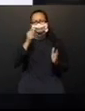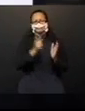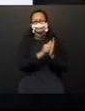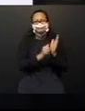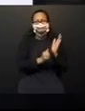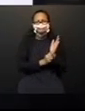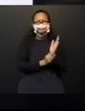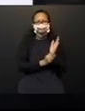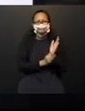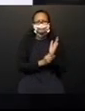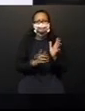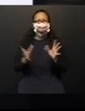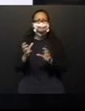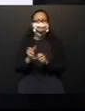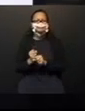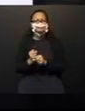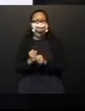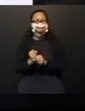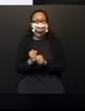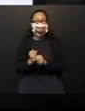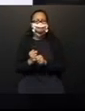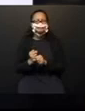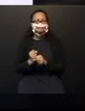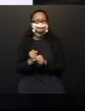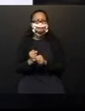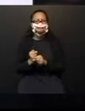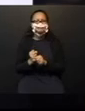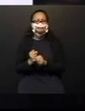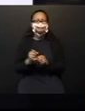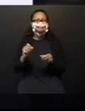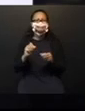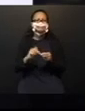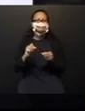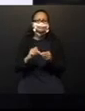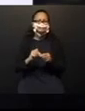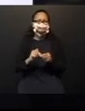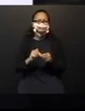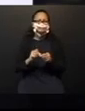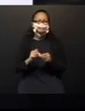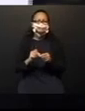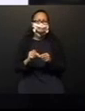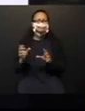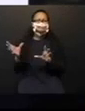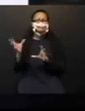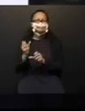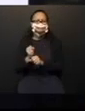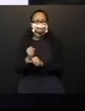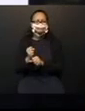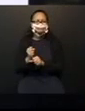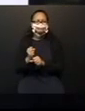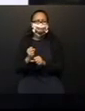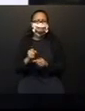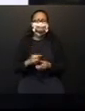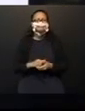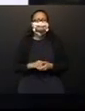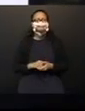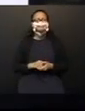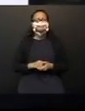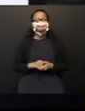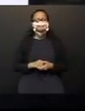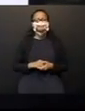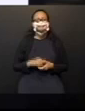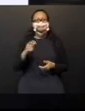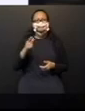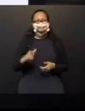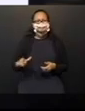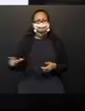continha, tá? Nós vamos armar a conta para chegar ao resultado. Seguindo, vamos lá, a gente vai